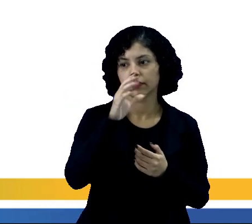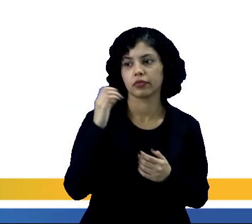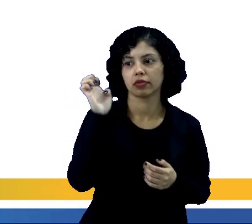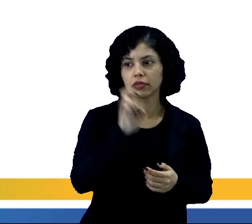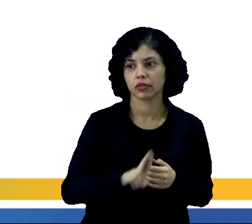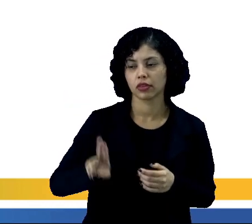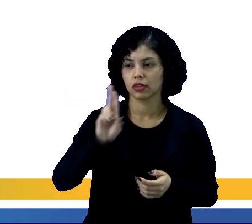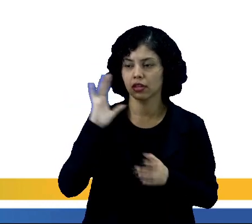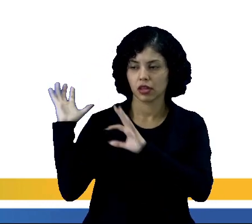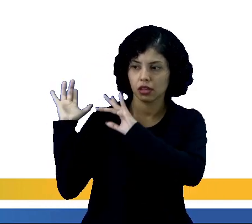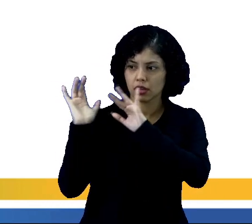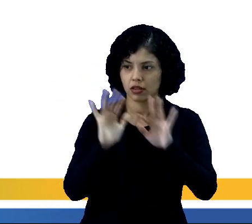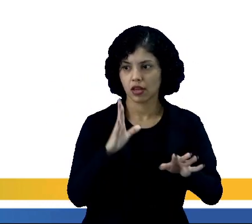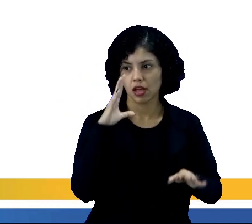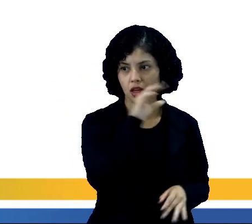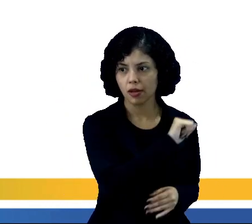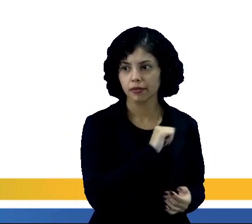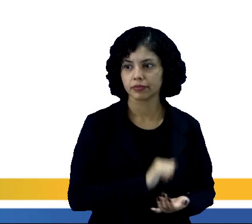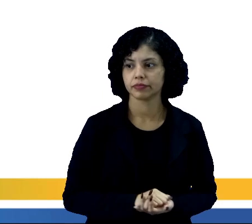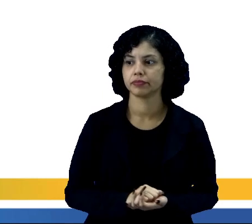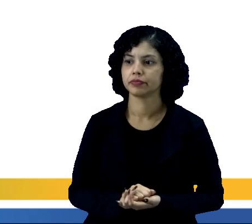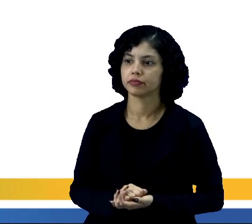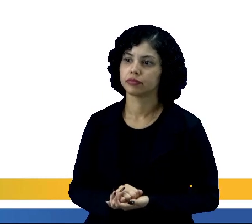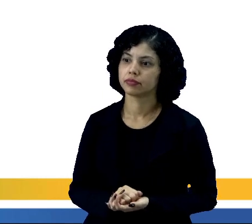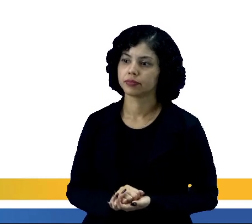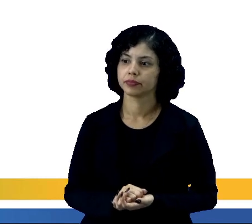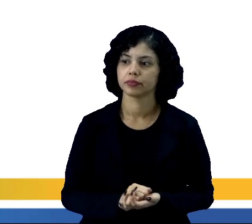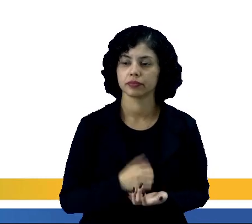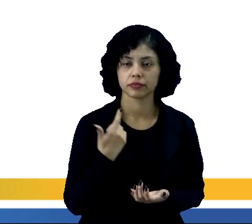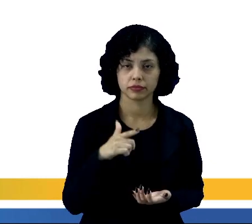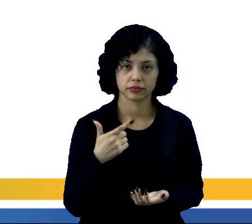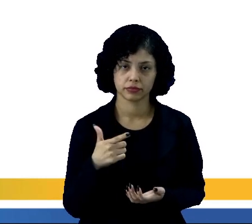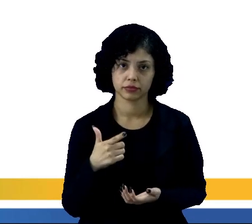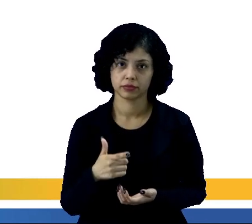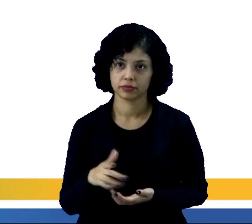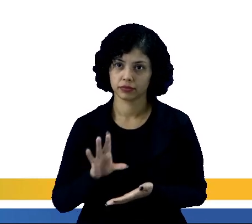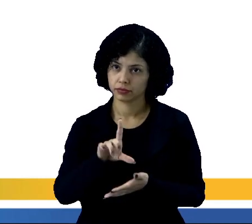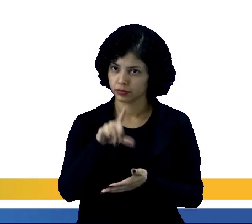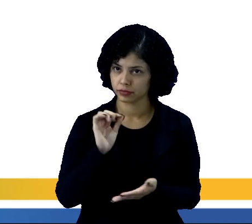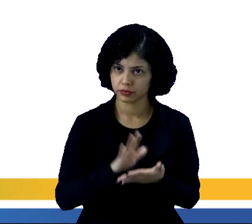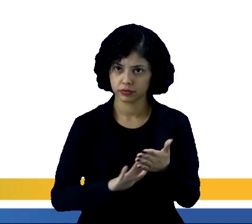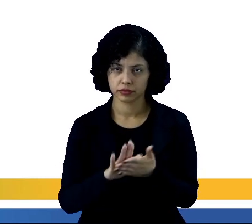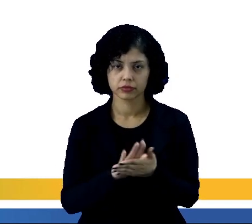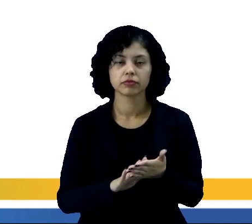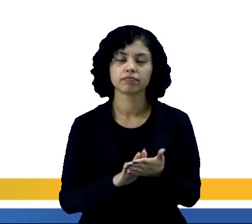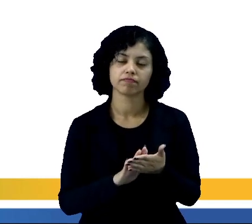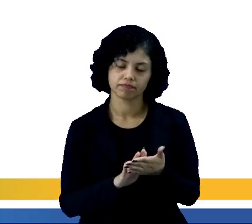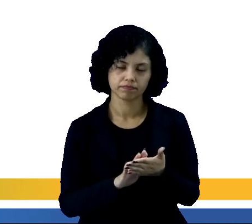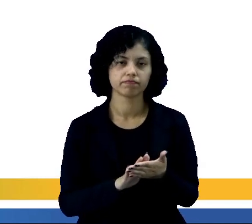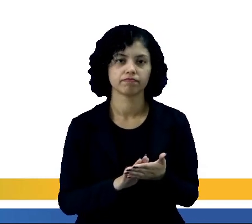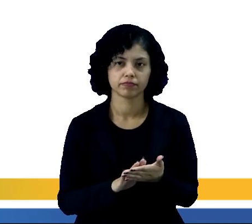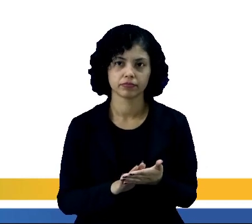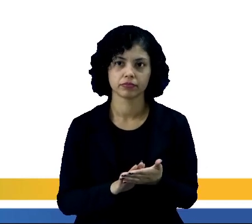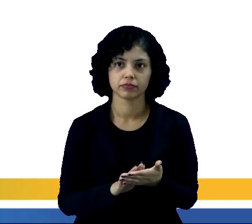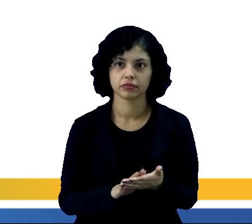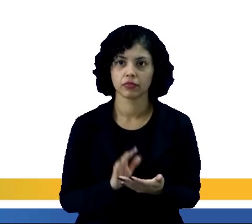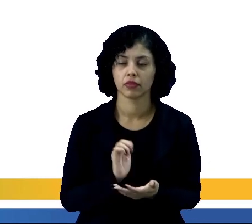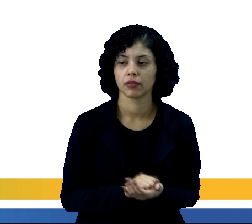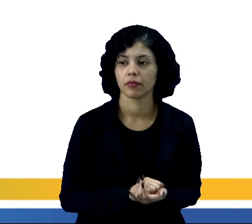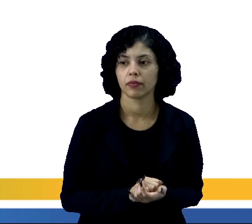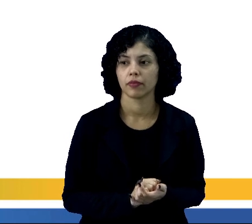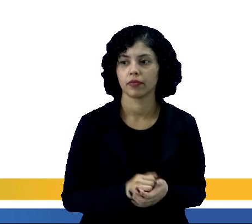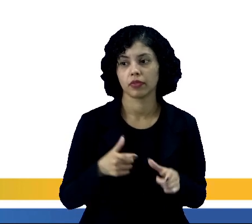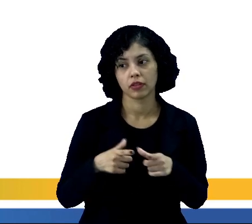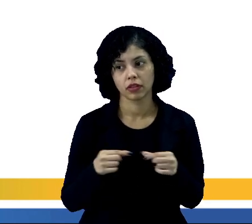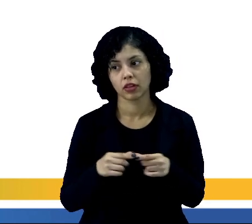europeias, né, eles invadem rapidamente, né, ataque surpresa, sem dar chance, né, para o adversário reagir. E